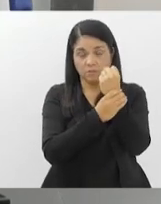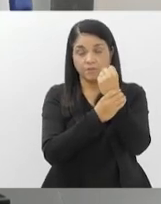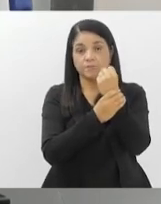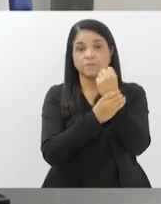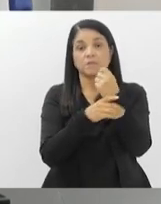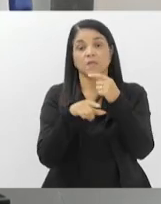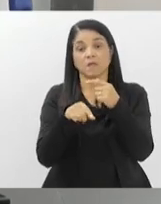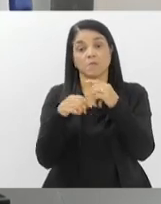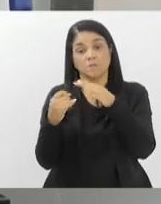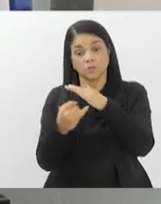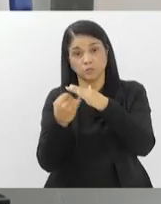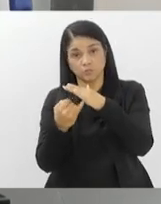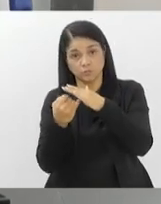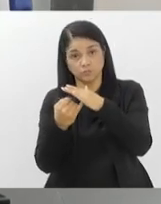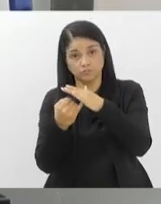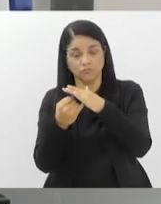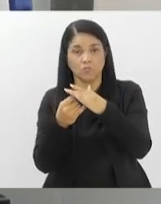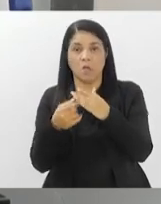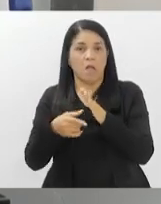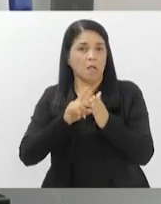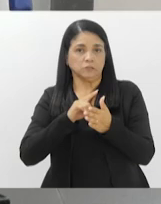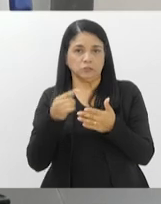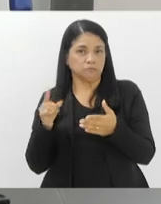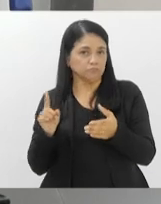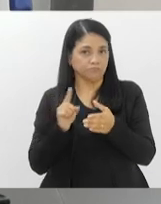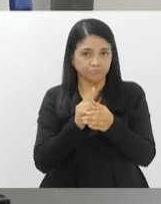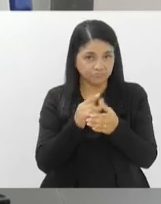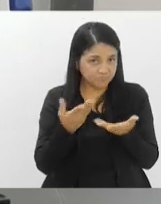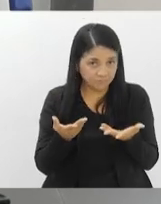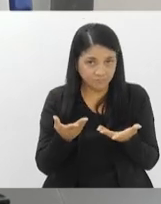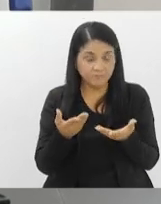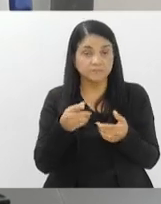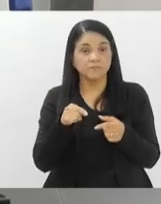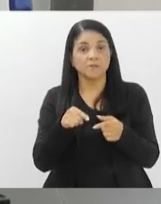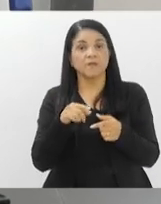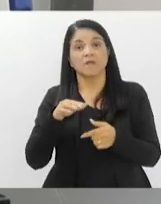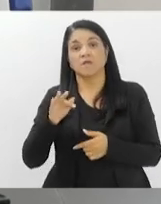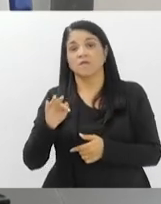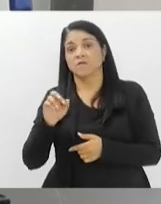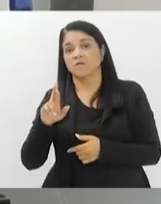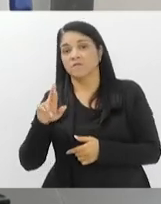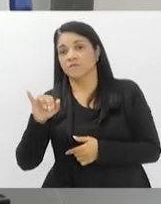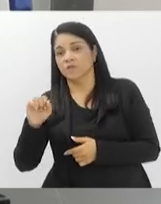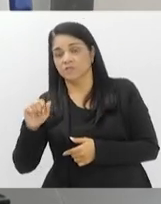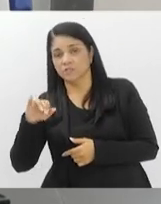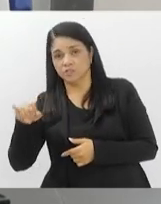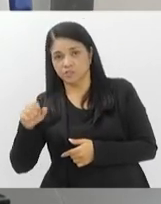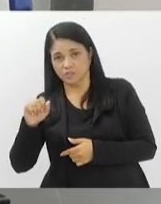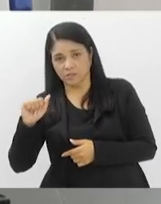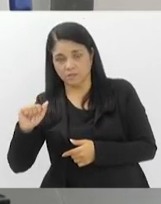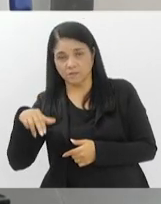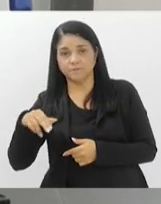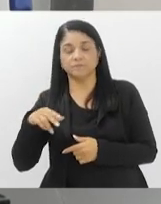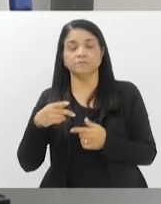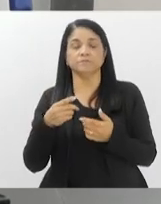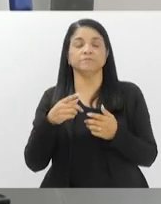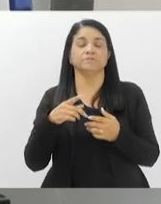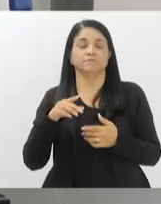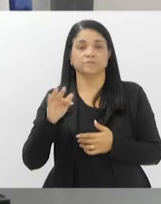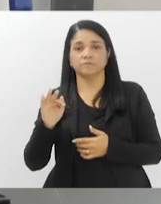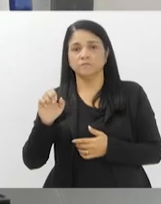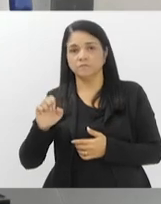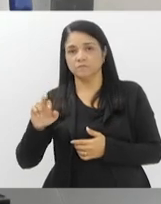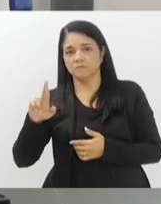que tinha e detinha os números não fazia parte, e aí passa a colocar Firjan, Fecomércio, Clube de Diretores Lojistas,